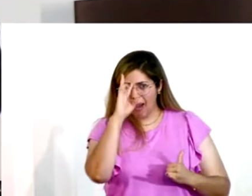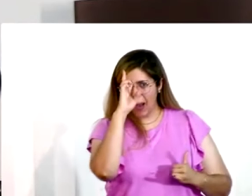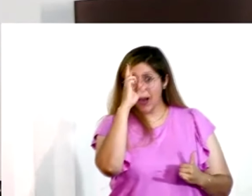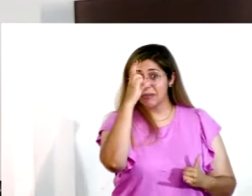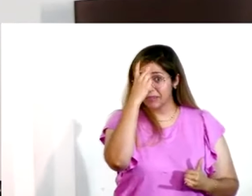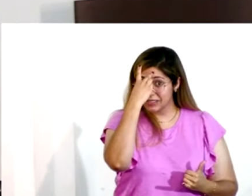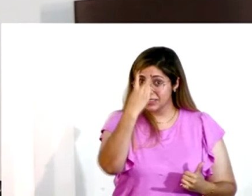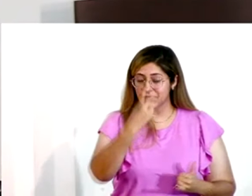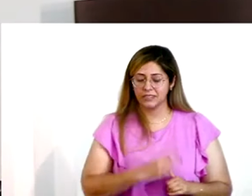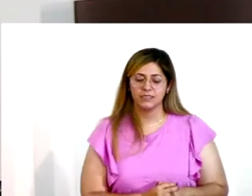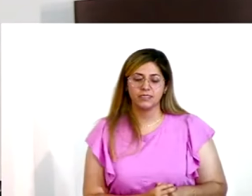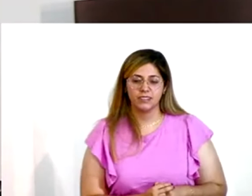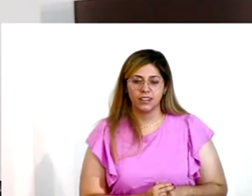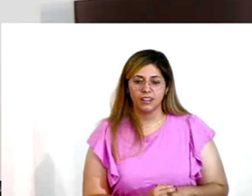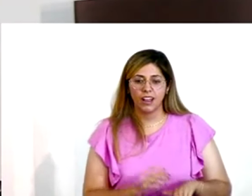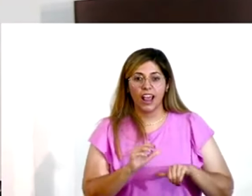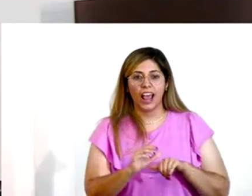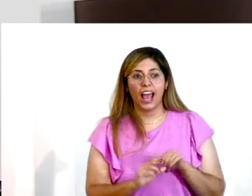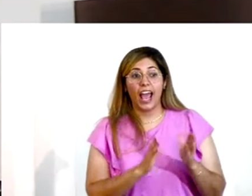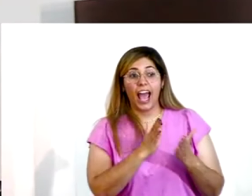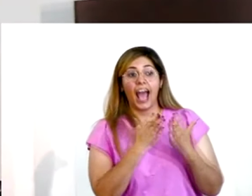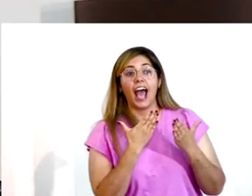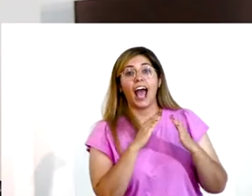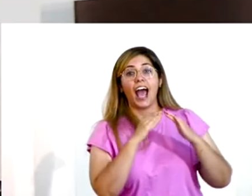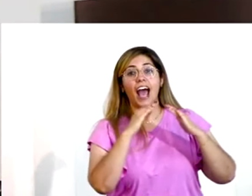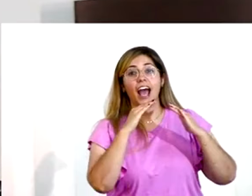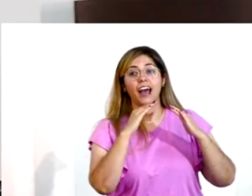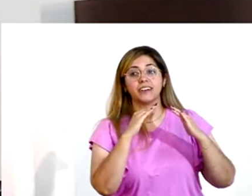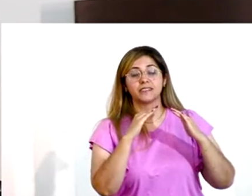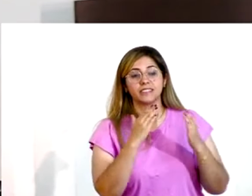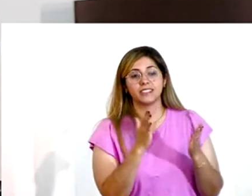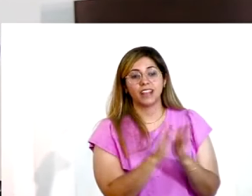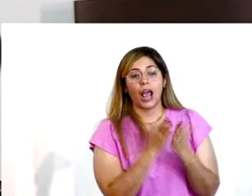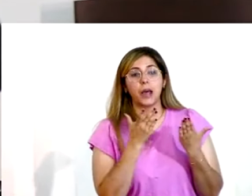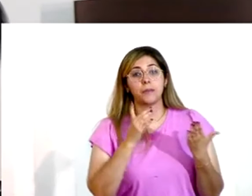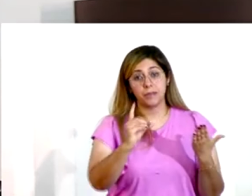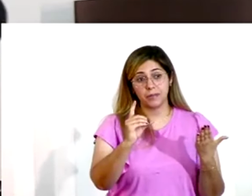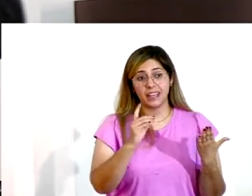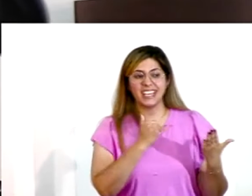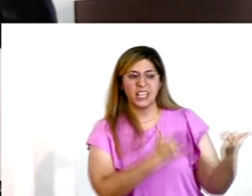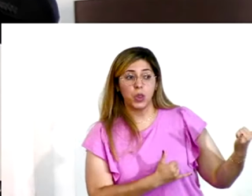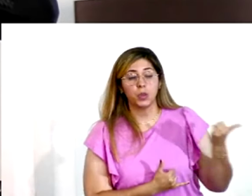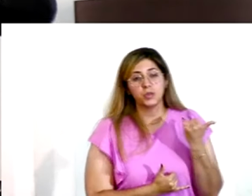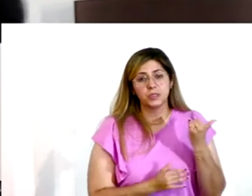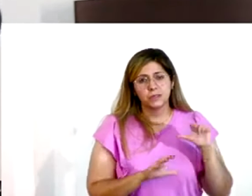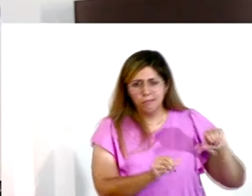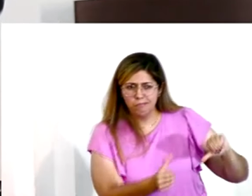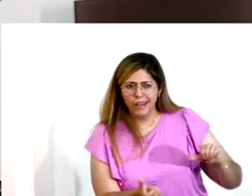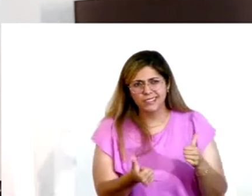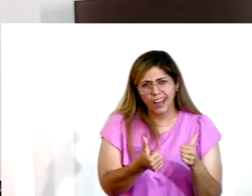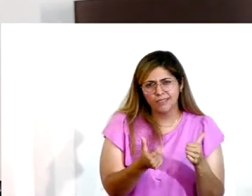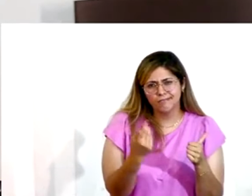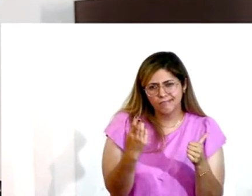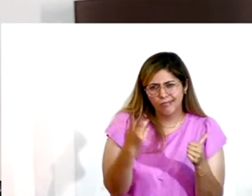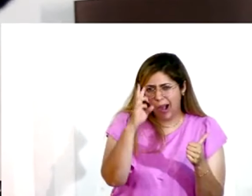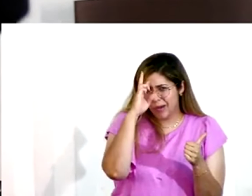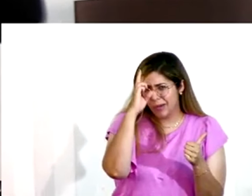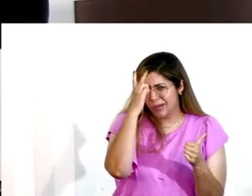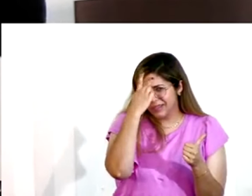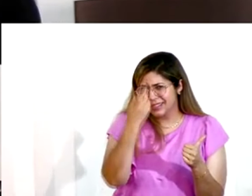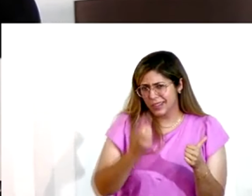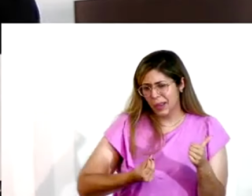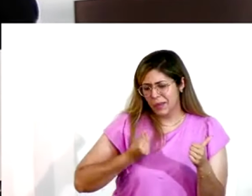e a Bíblia fala de batizados. Convertido, batizado, vivendo